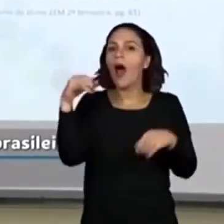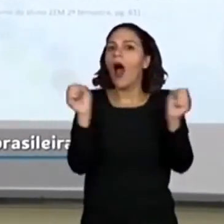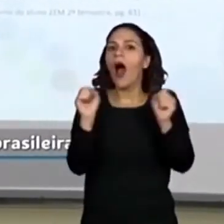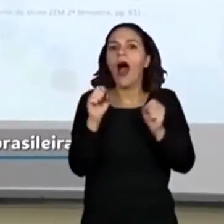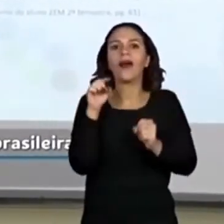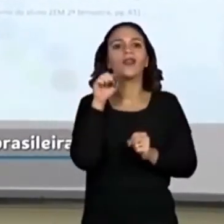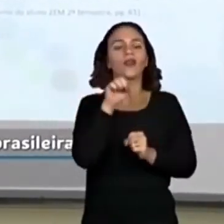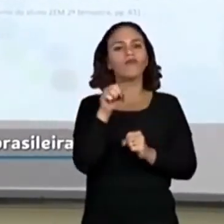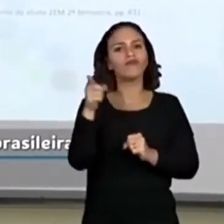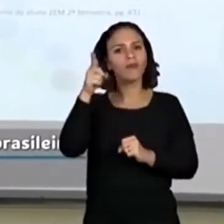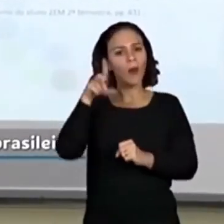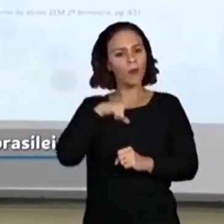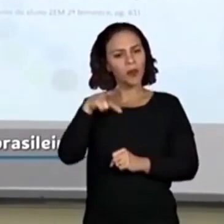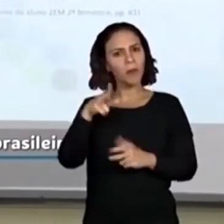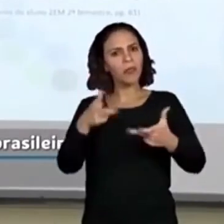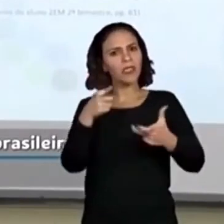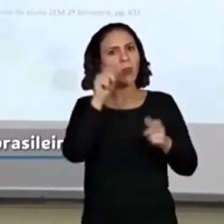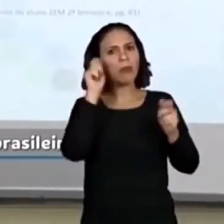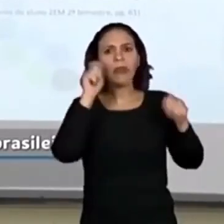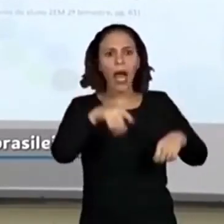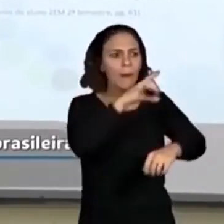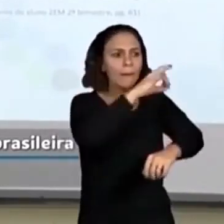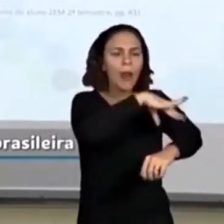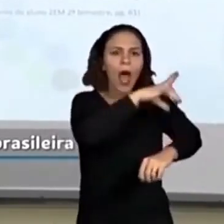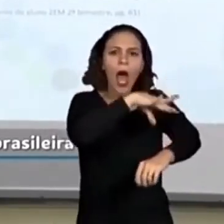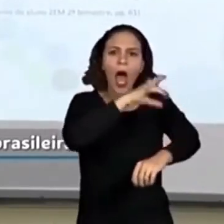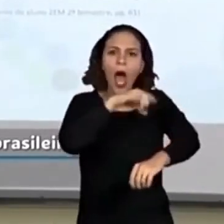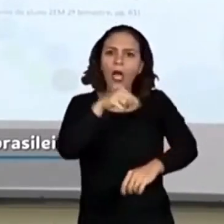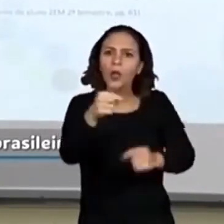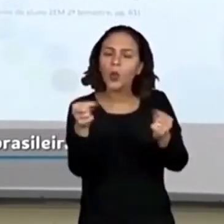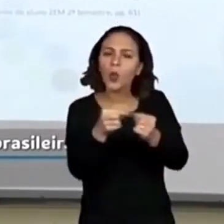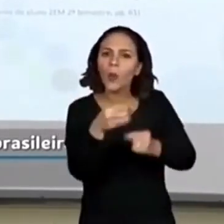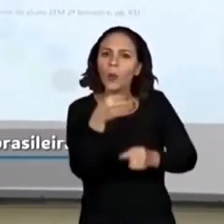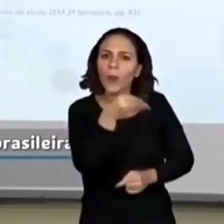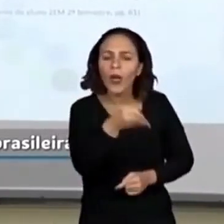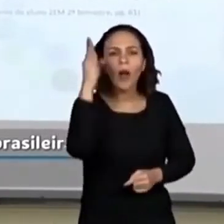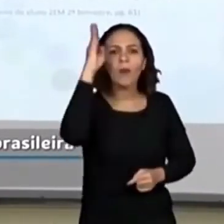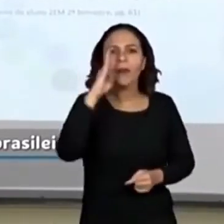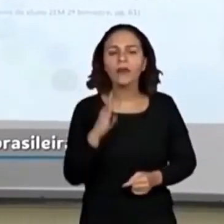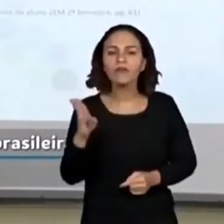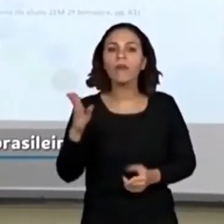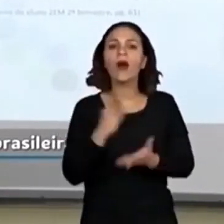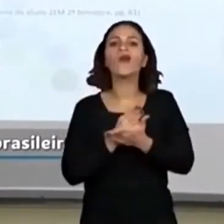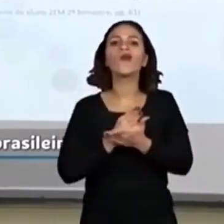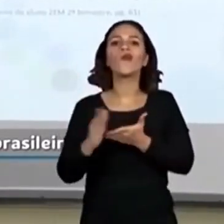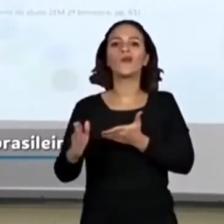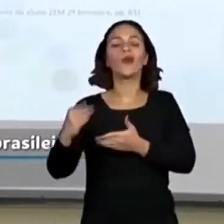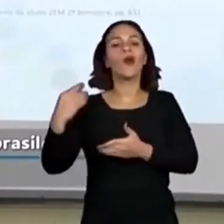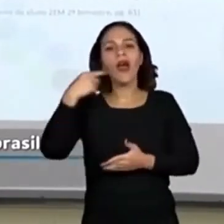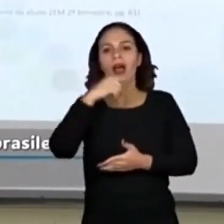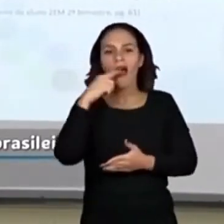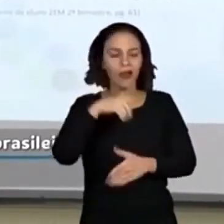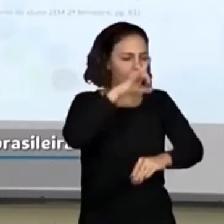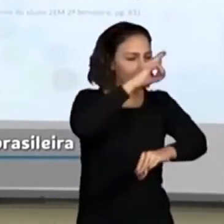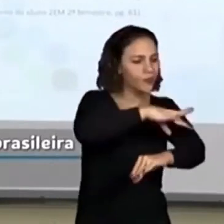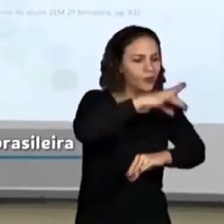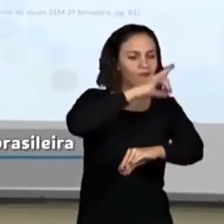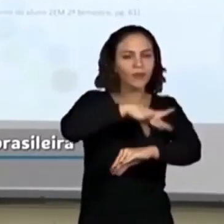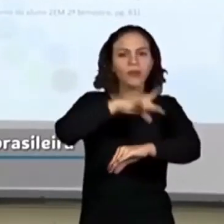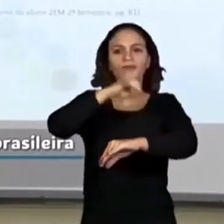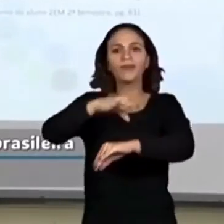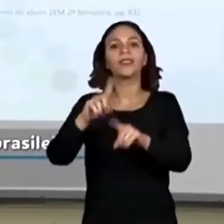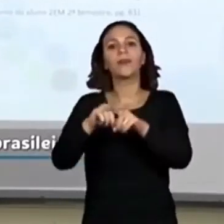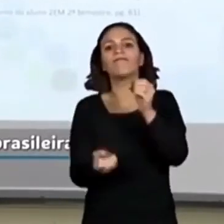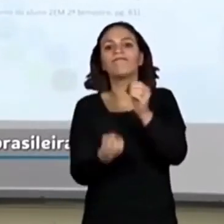um potencial muito grande para a exploração da cana-de-açúcar, eles passaram a plantar a cana e começaram a